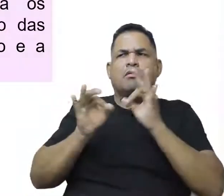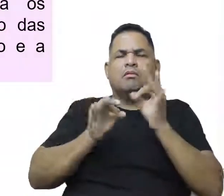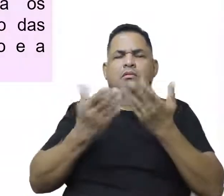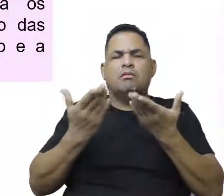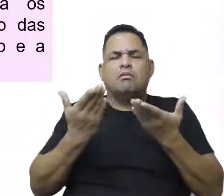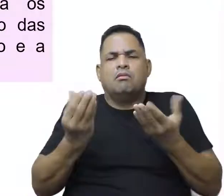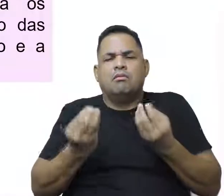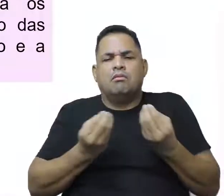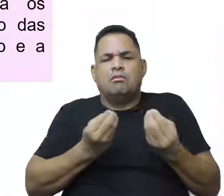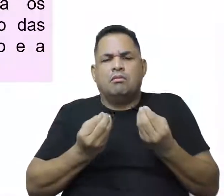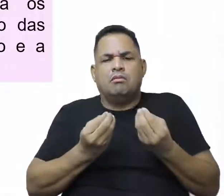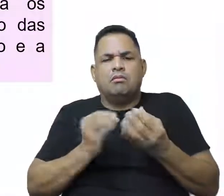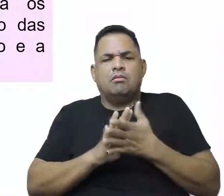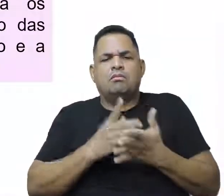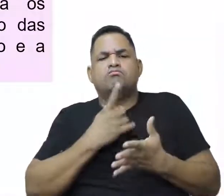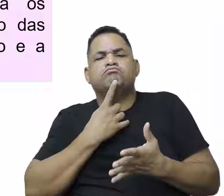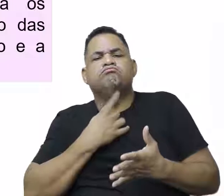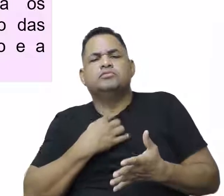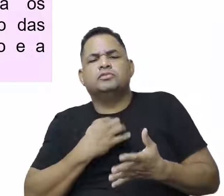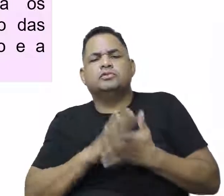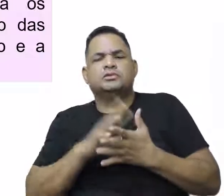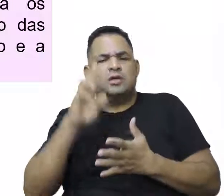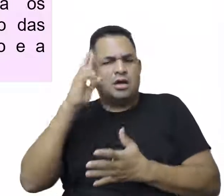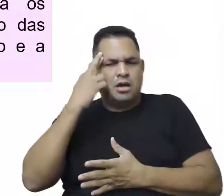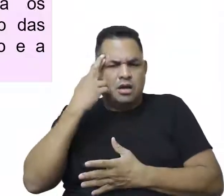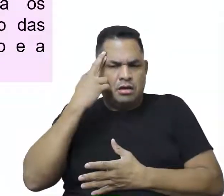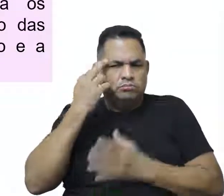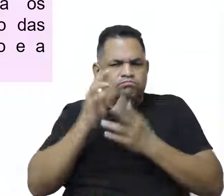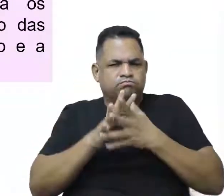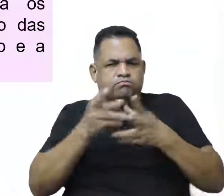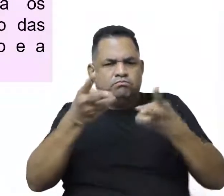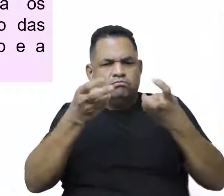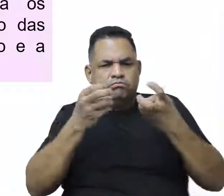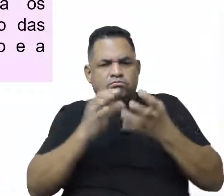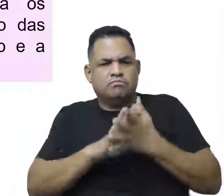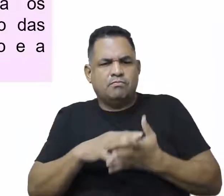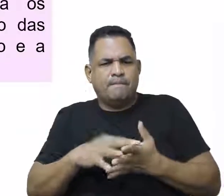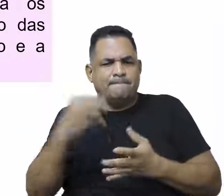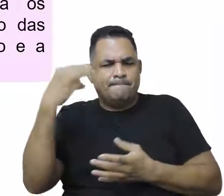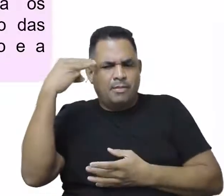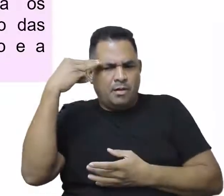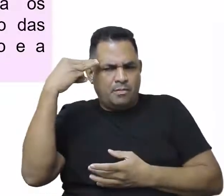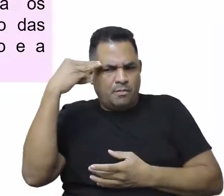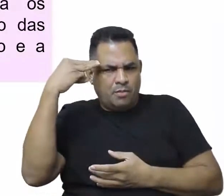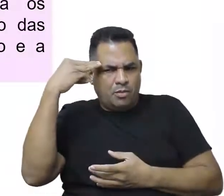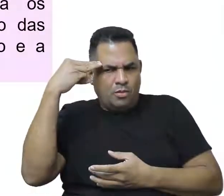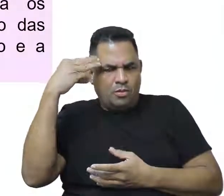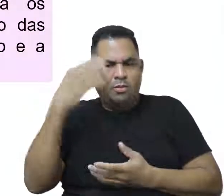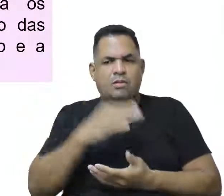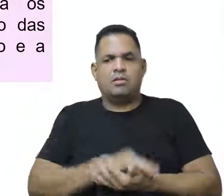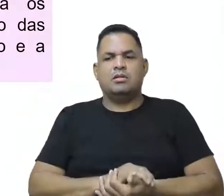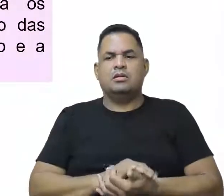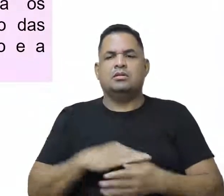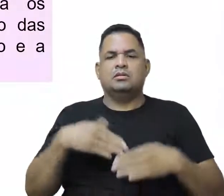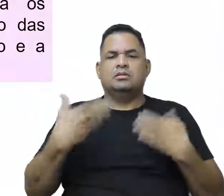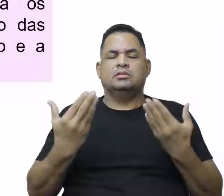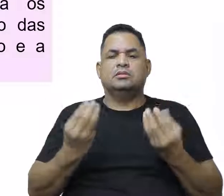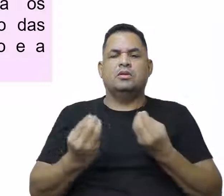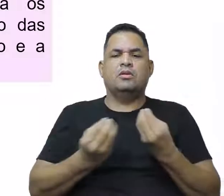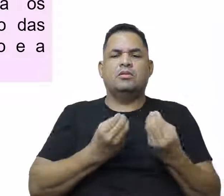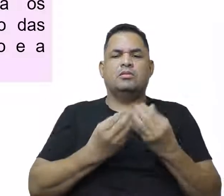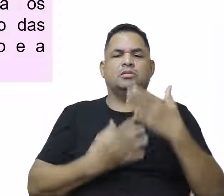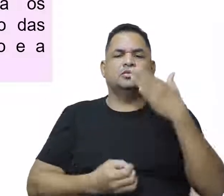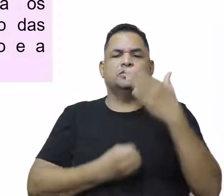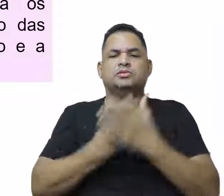ou seja, a vontade, a razão, a percepção e a memória, tá? Foi aonde apareceu